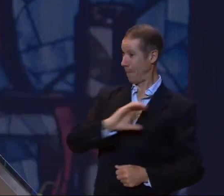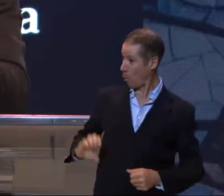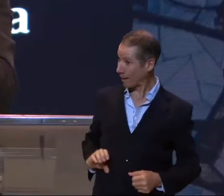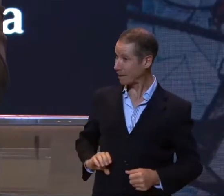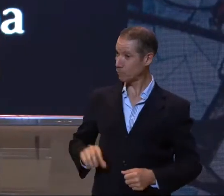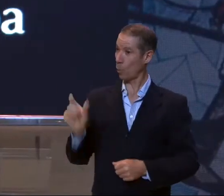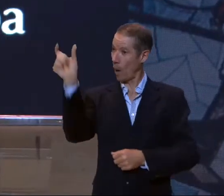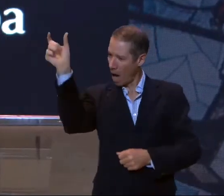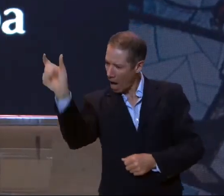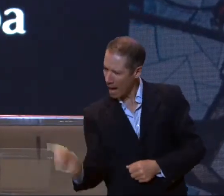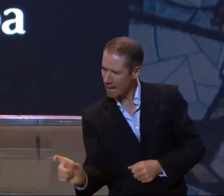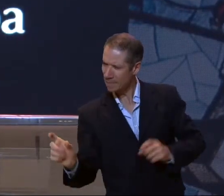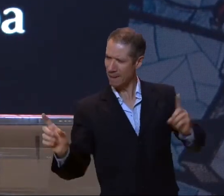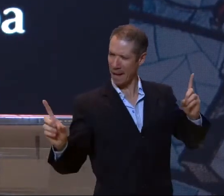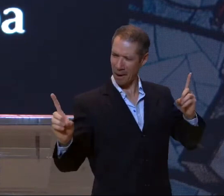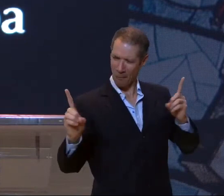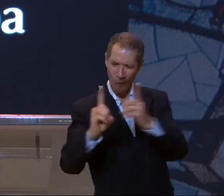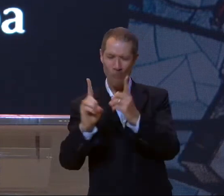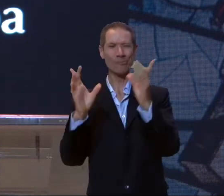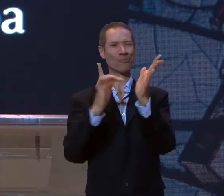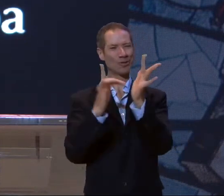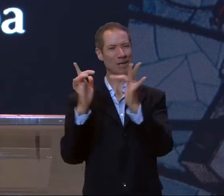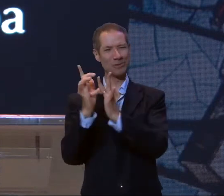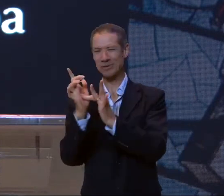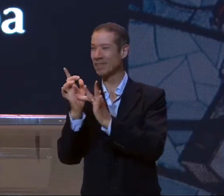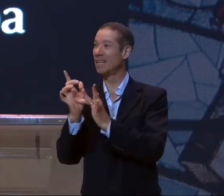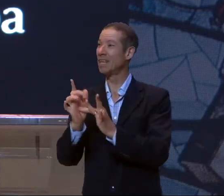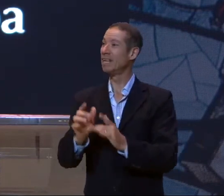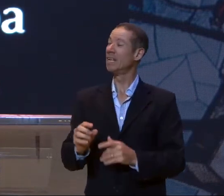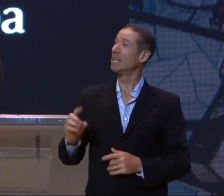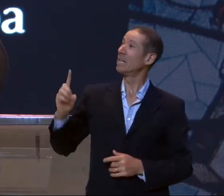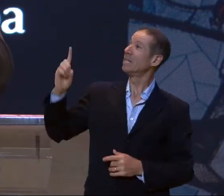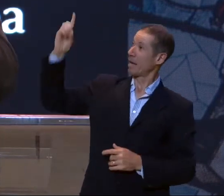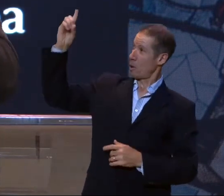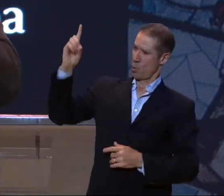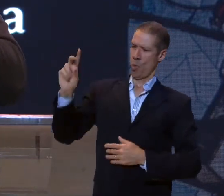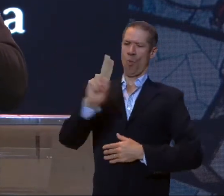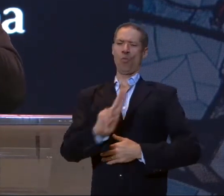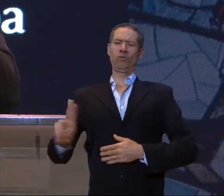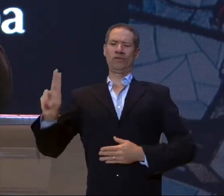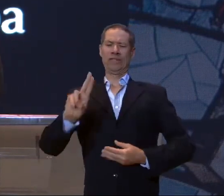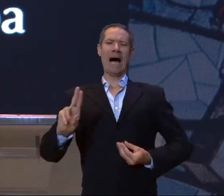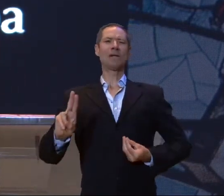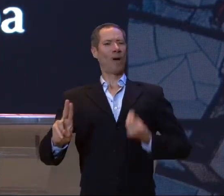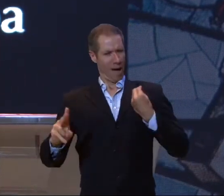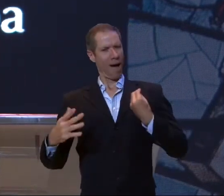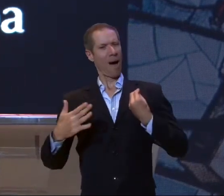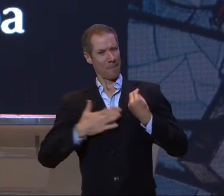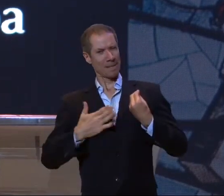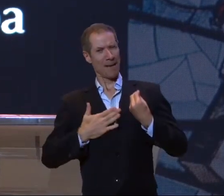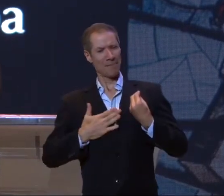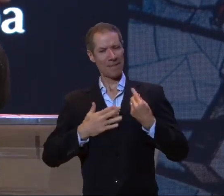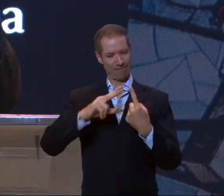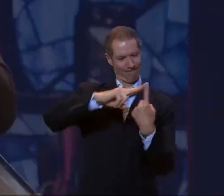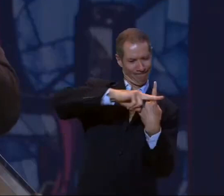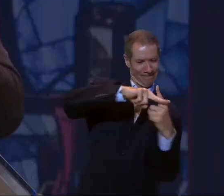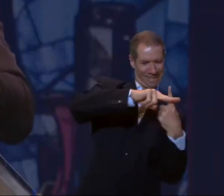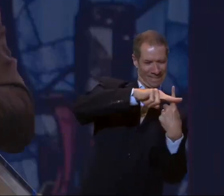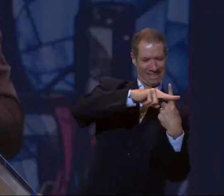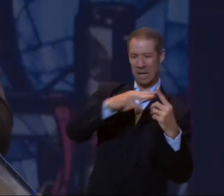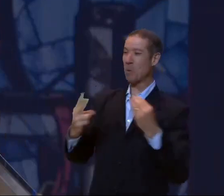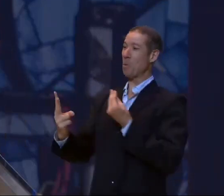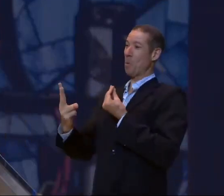Ele sim teve um encontro com Jesus. Deus tem usado na minha vida, ele tem sido instrumento do Senhor para cuidar de